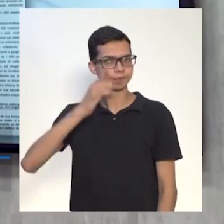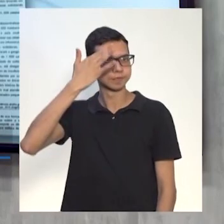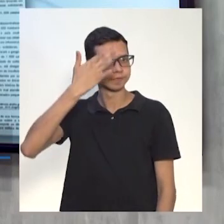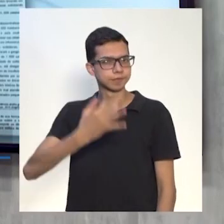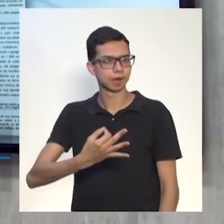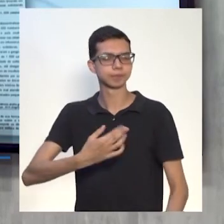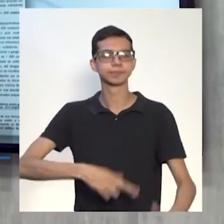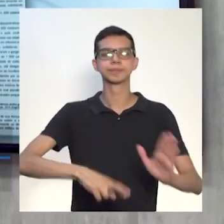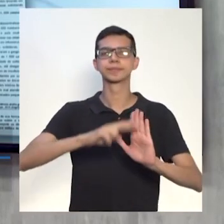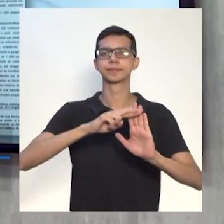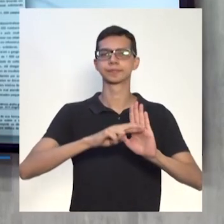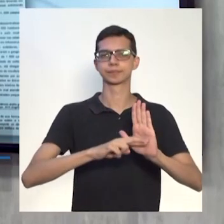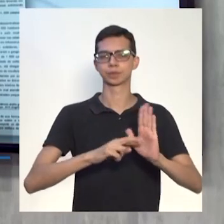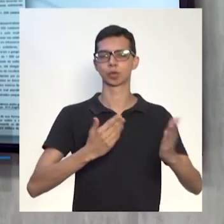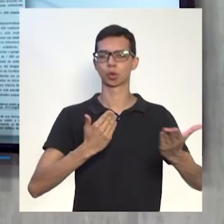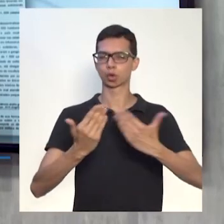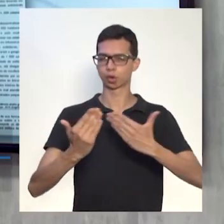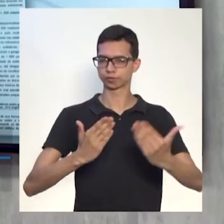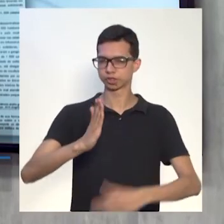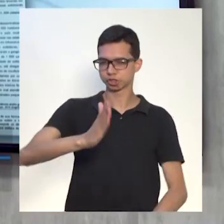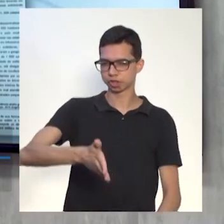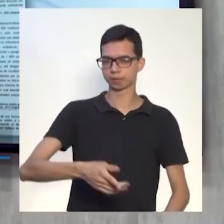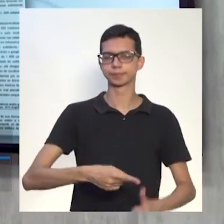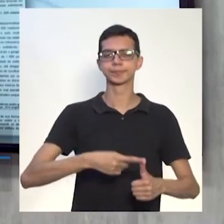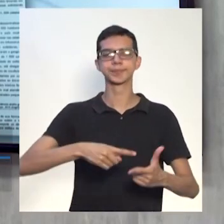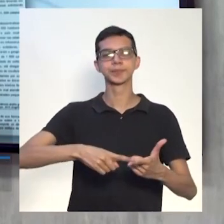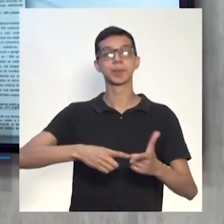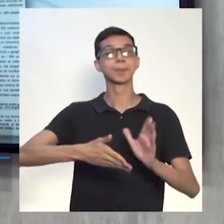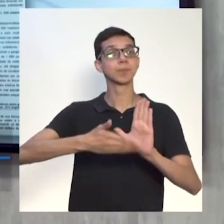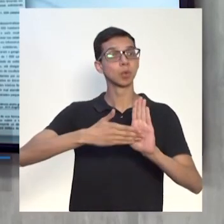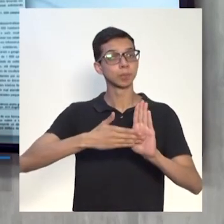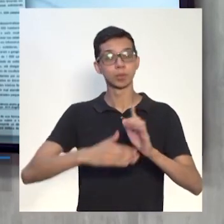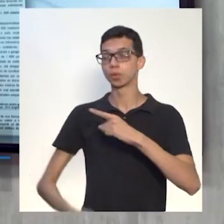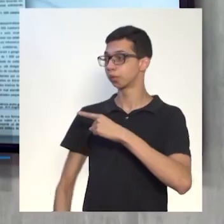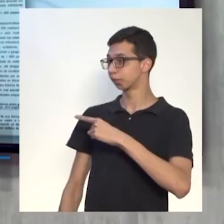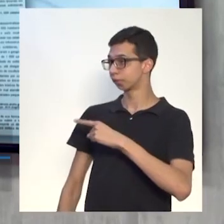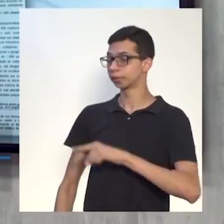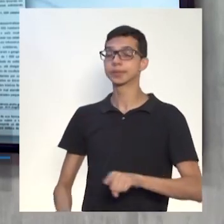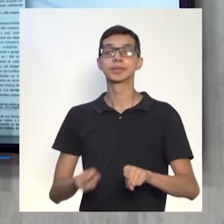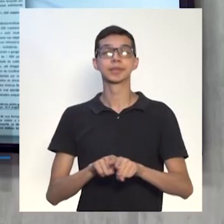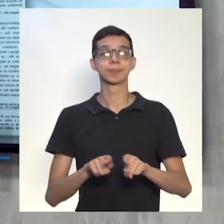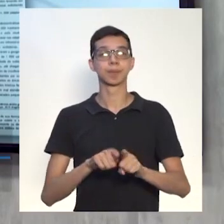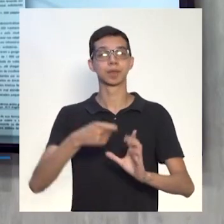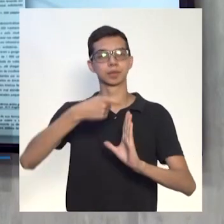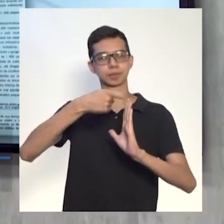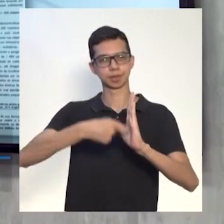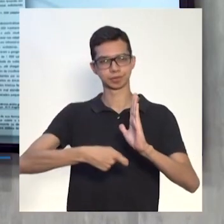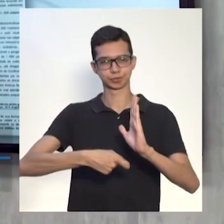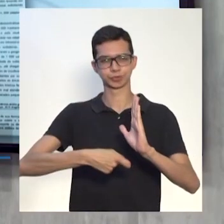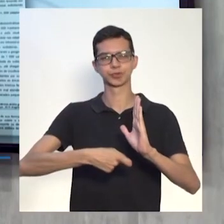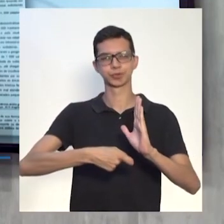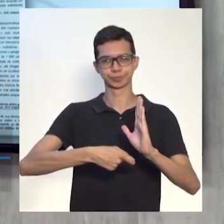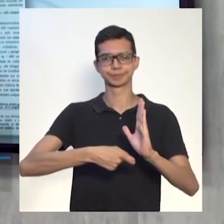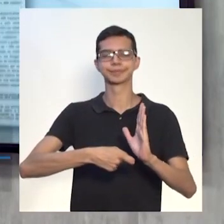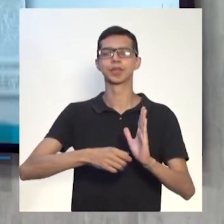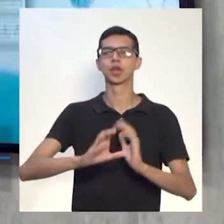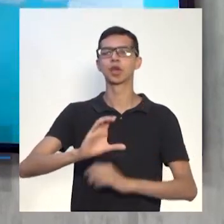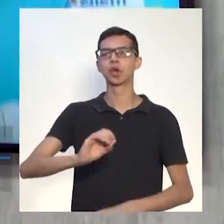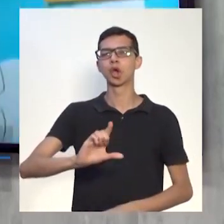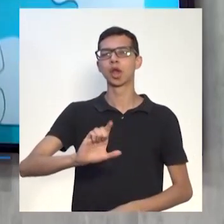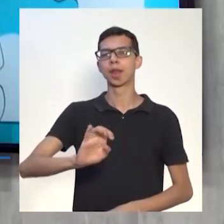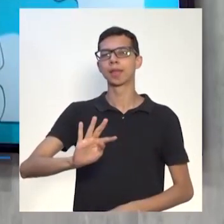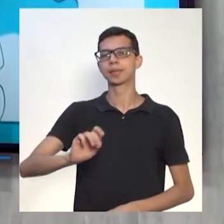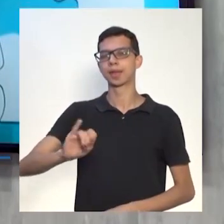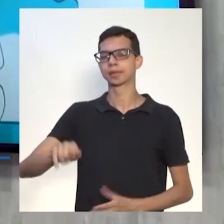regras, conforme a gente conversou, aqui está a proposta e a coletânea de textos de apoio. Tudo bem?